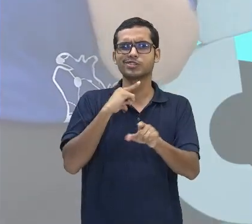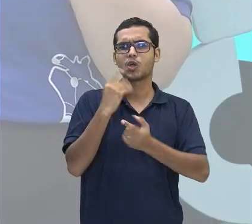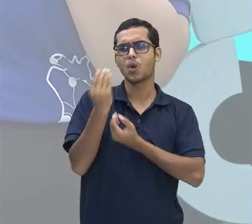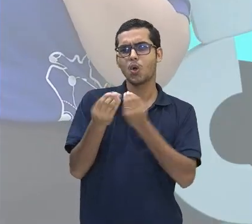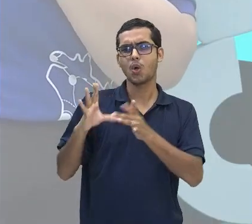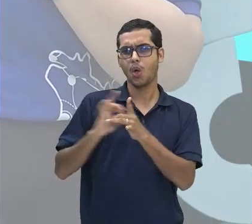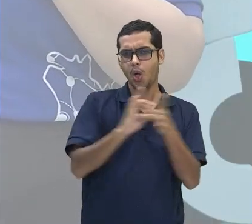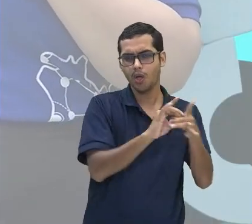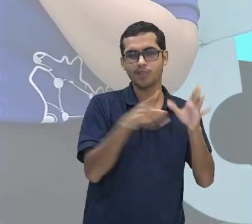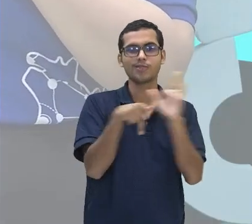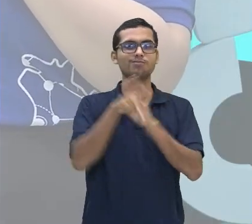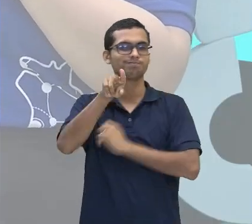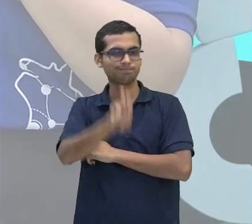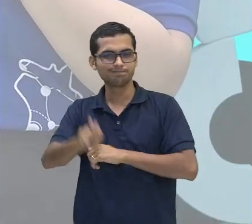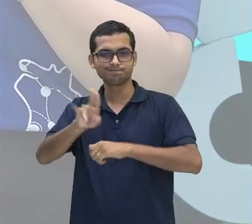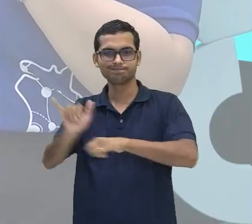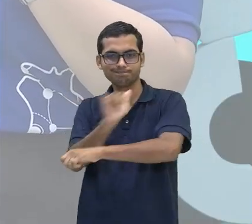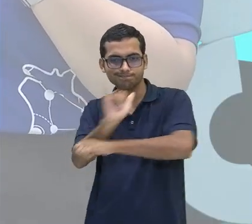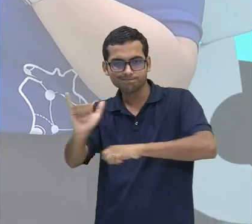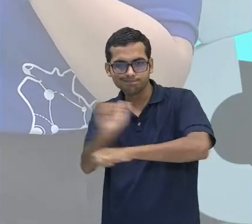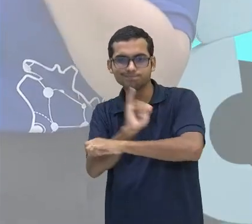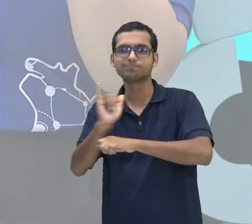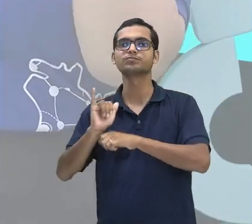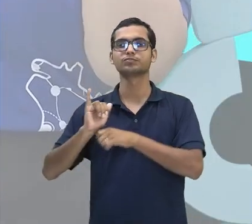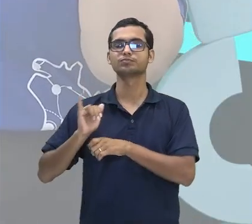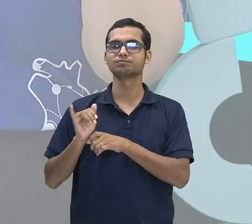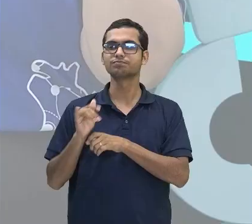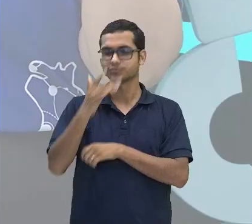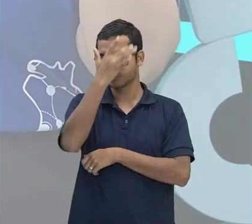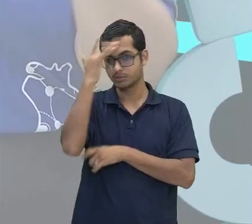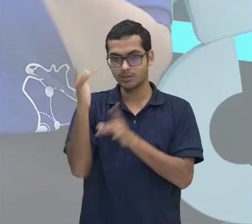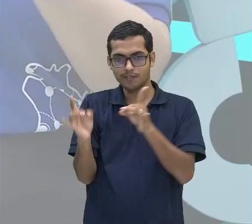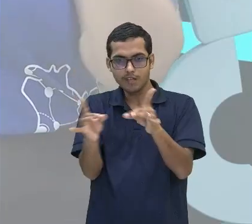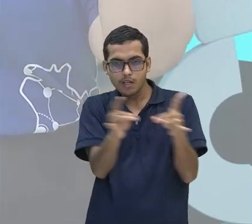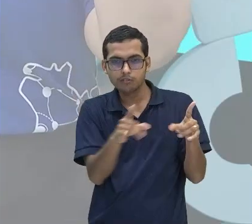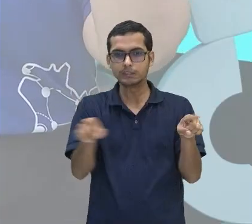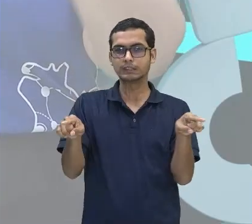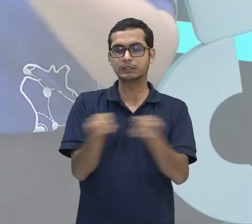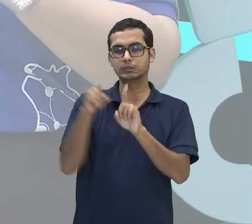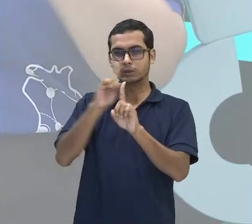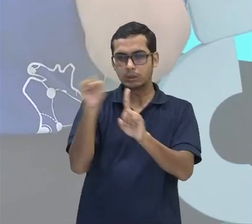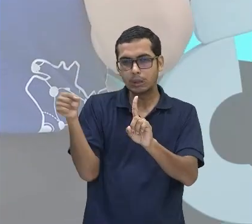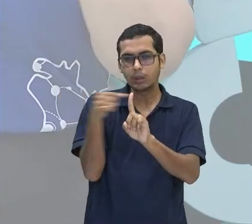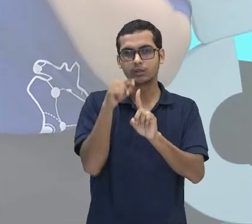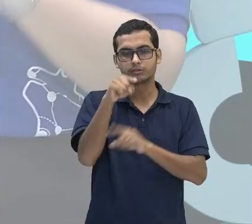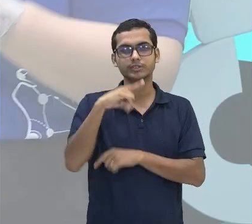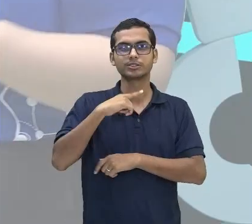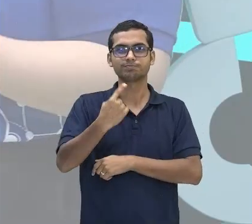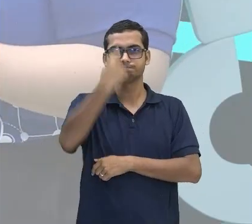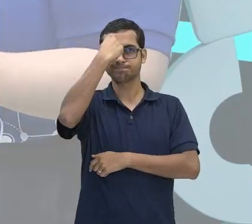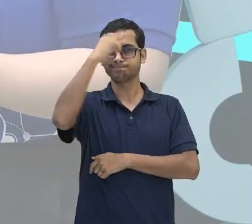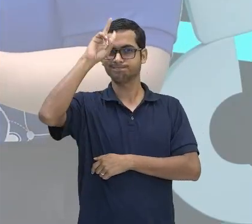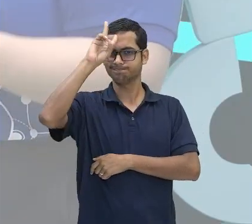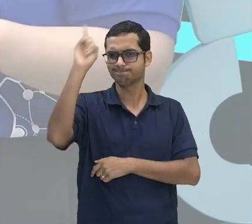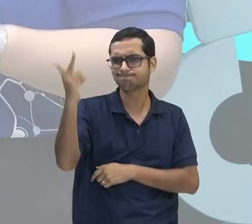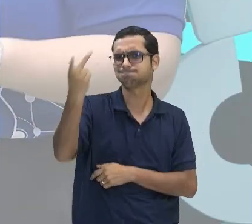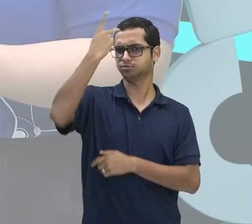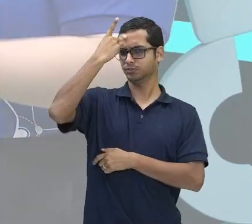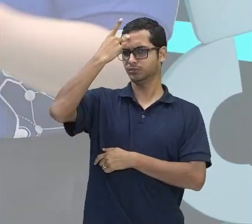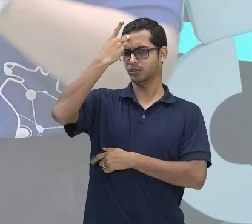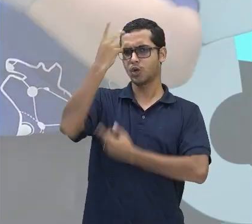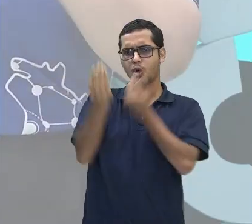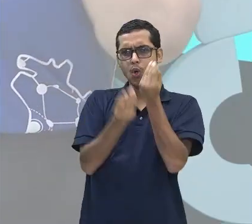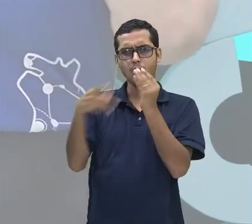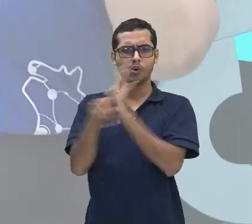Isso é muito utilizado para te convencer, né? O objetivo de mudar o teu comportamento vai muito